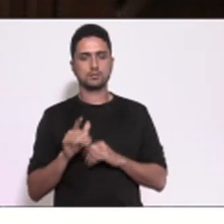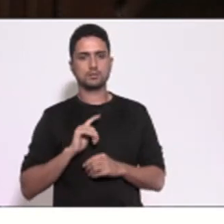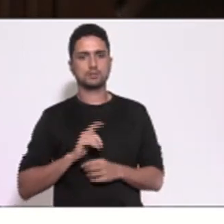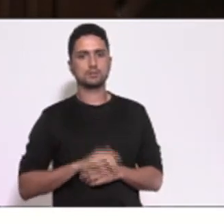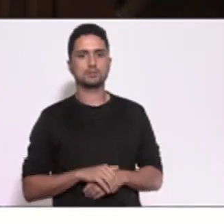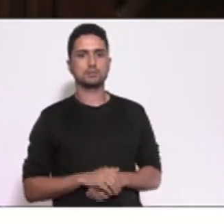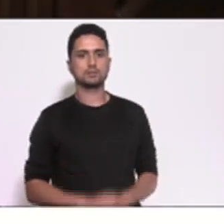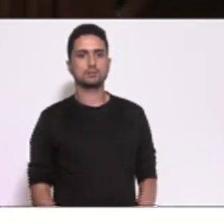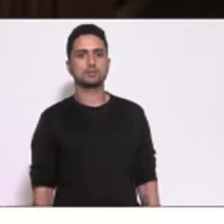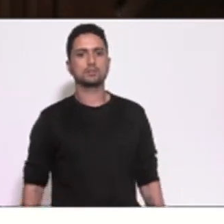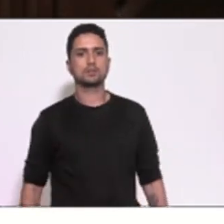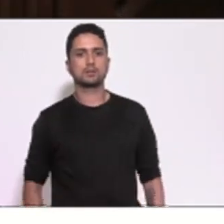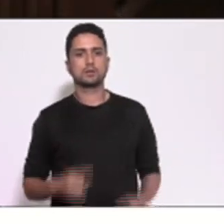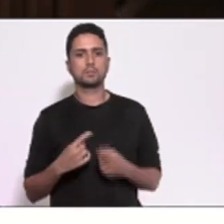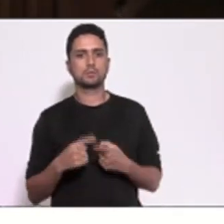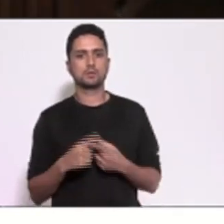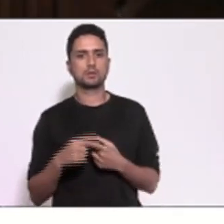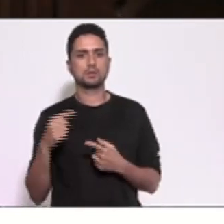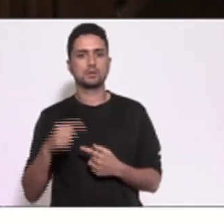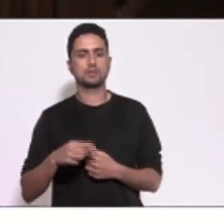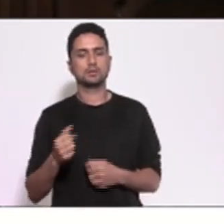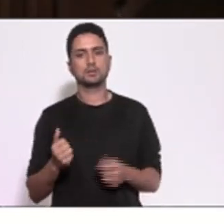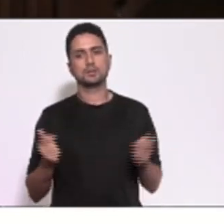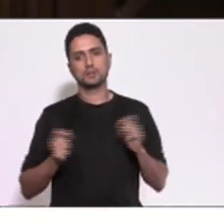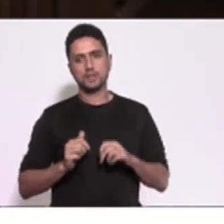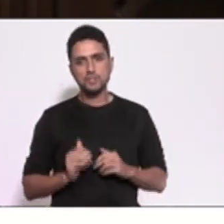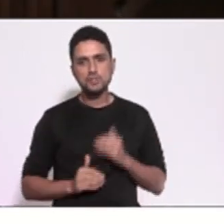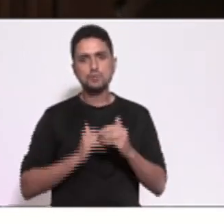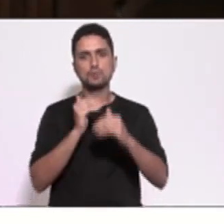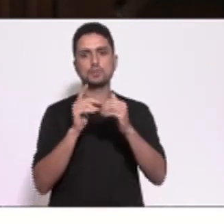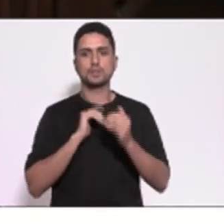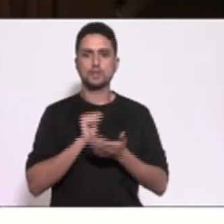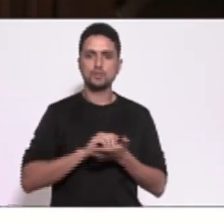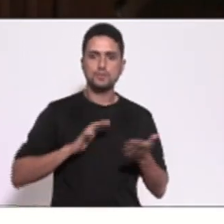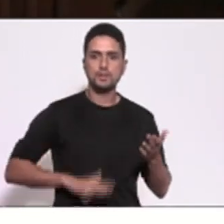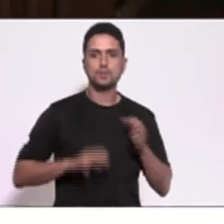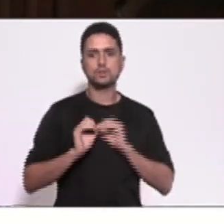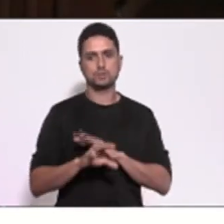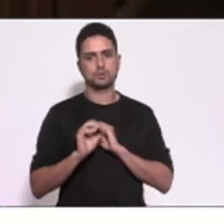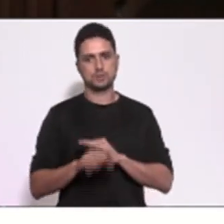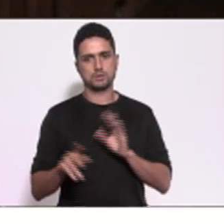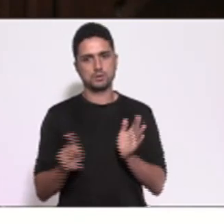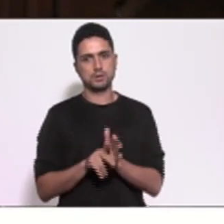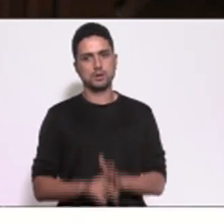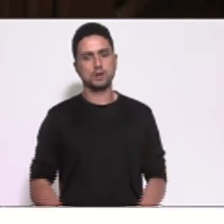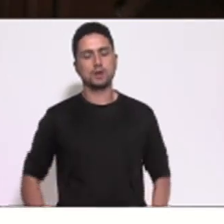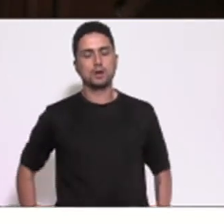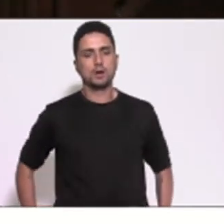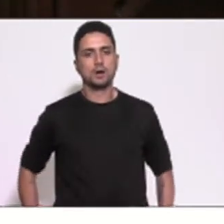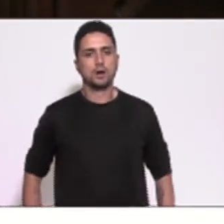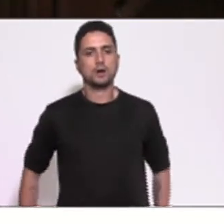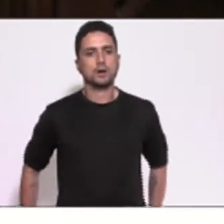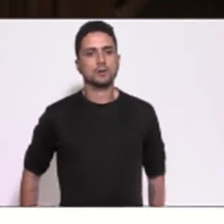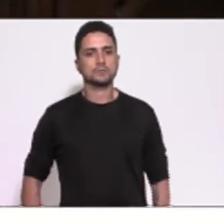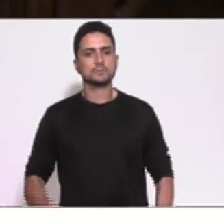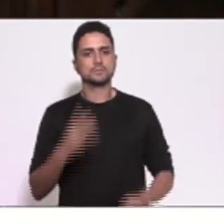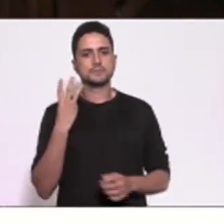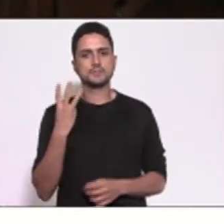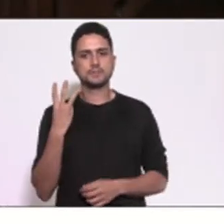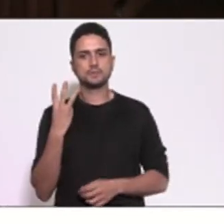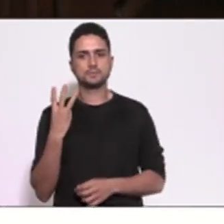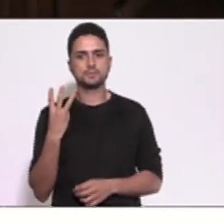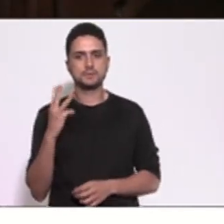que ali se desenvolvessem atividades educacionais. E durante pelo menos 3